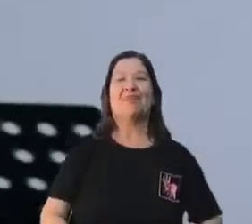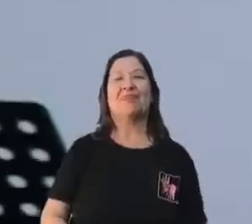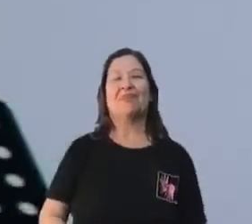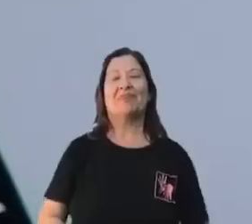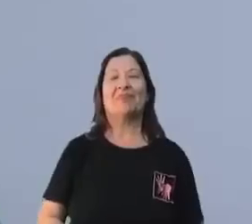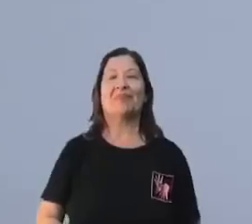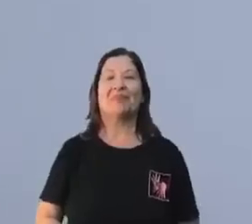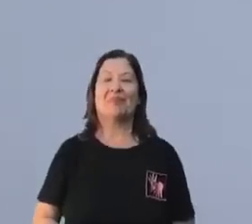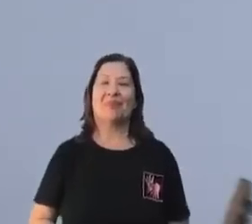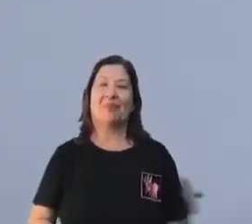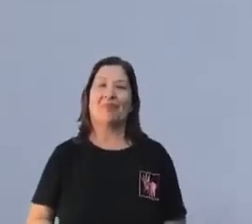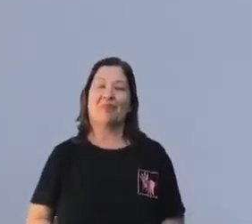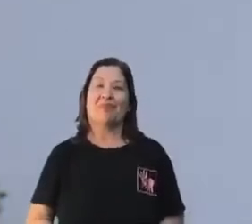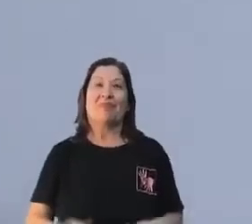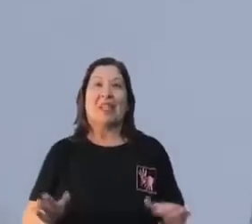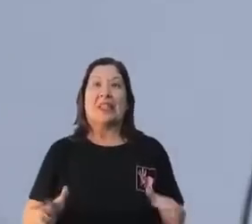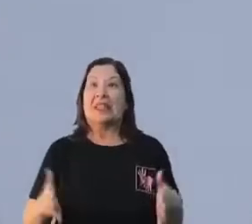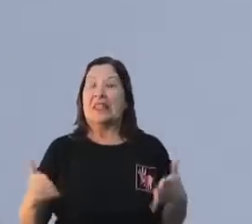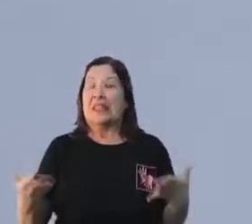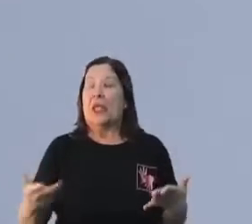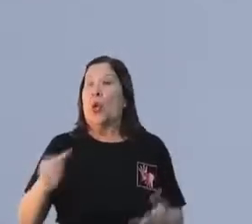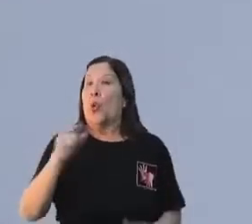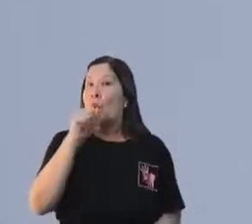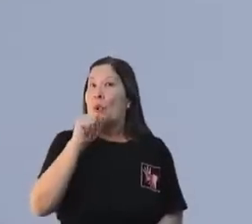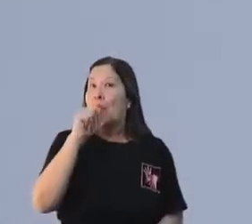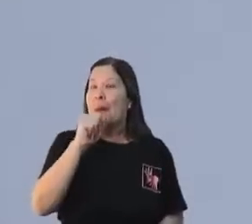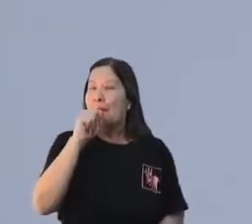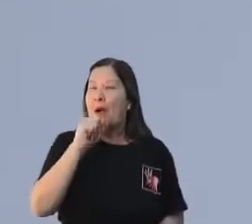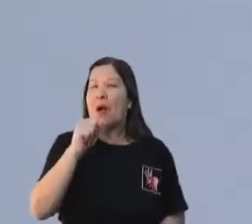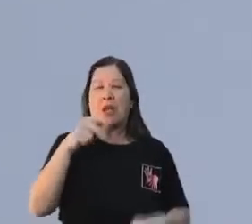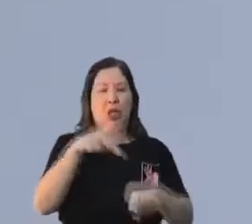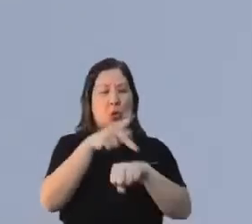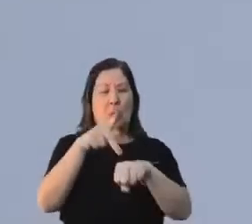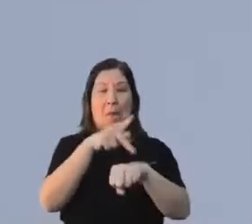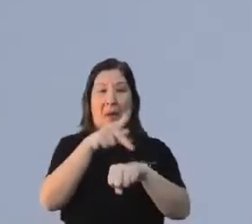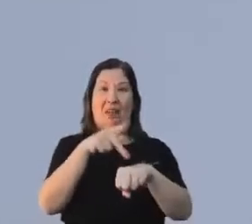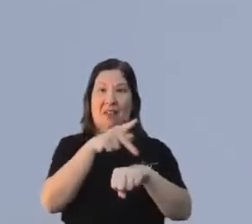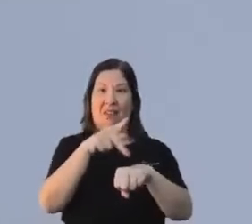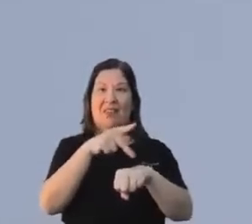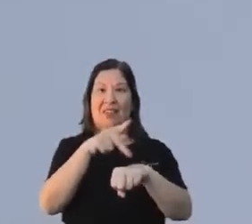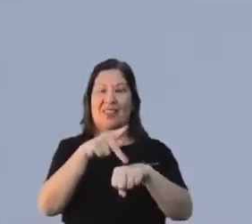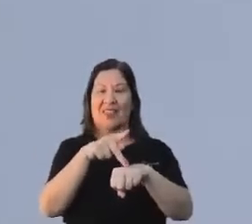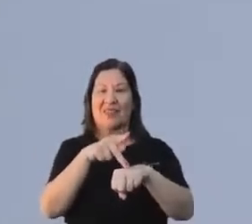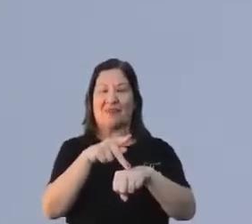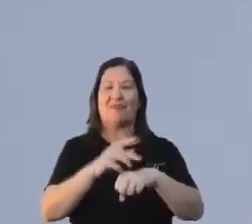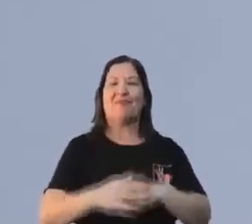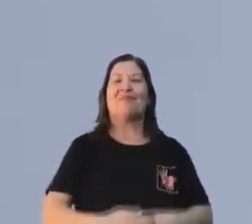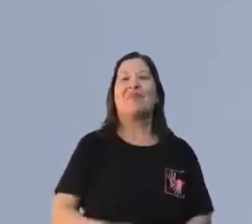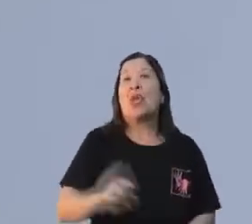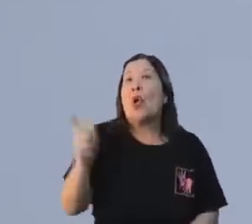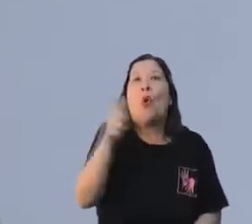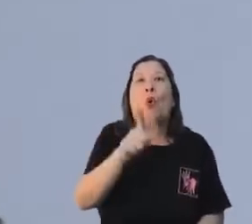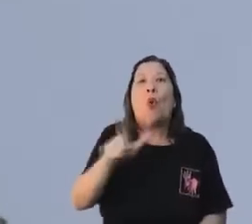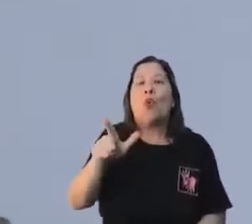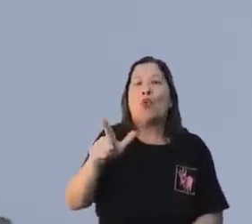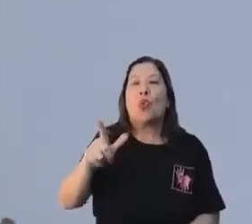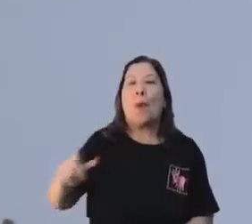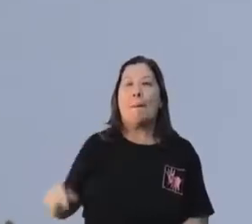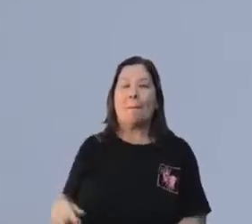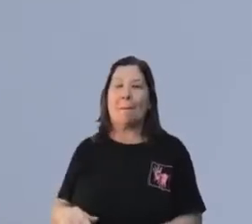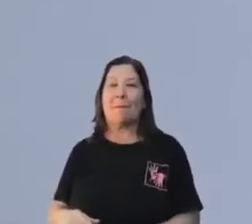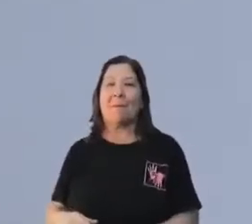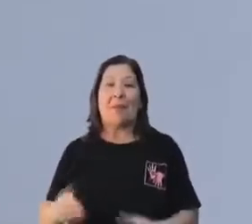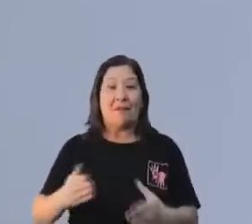Aí um repórter da Christian Today em Nova York escuta a história da mulher do galo, pega um avião, sai de Nova